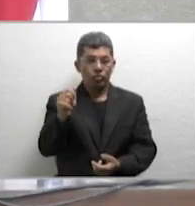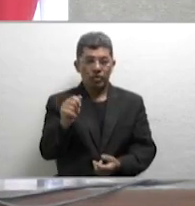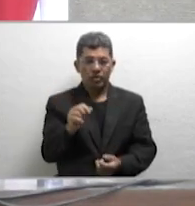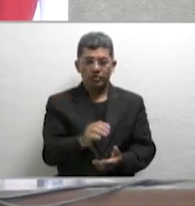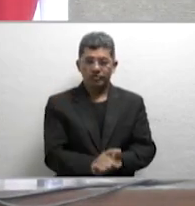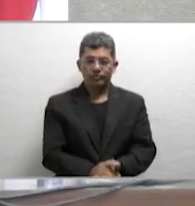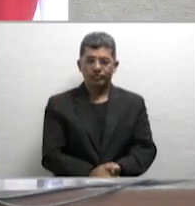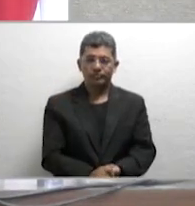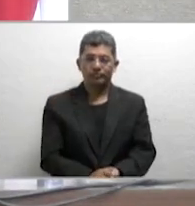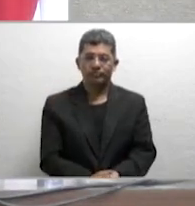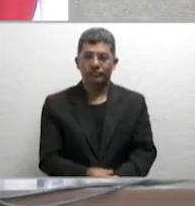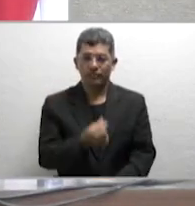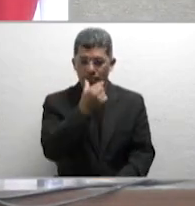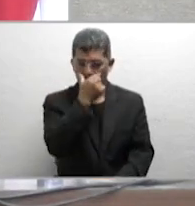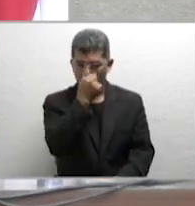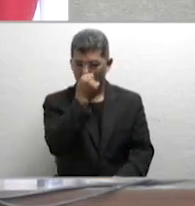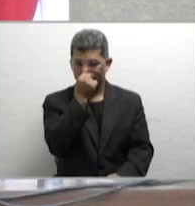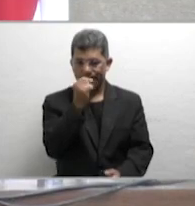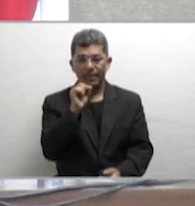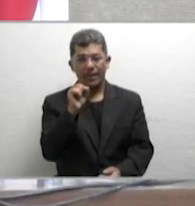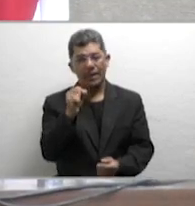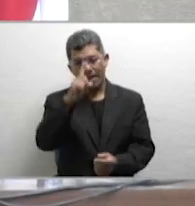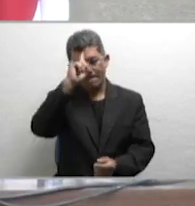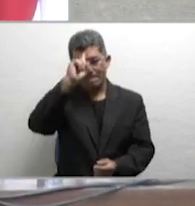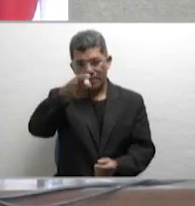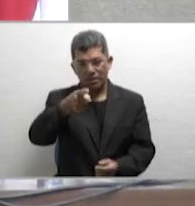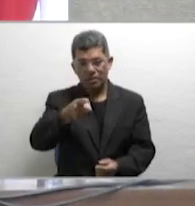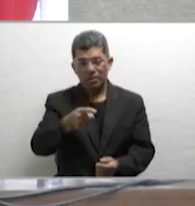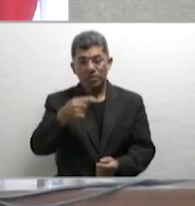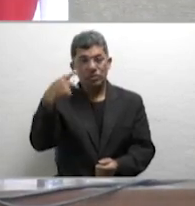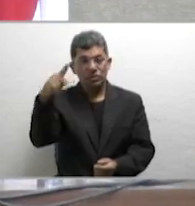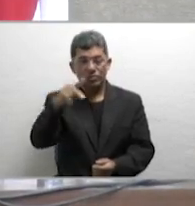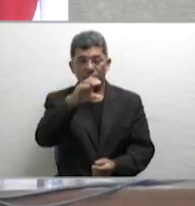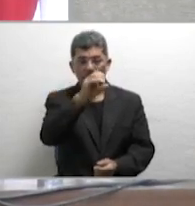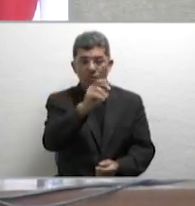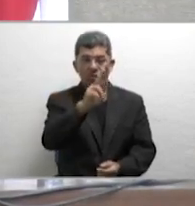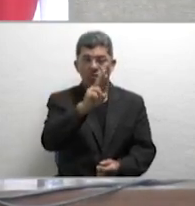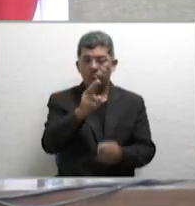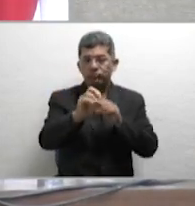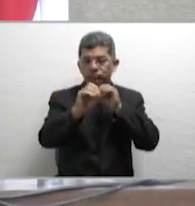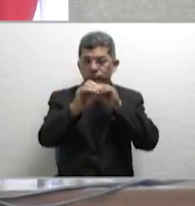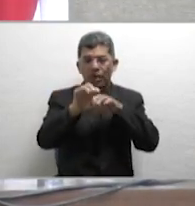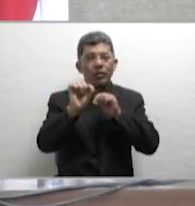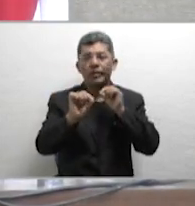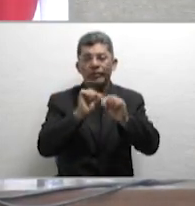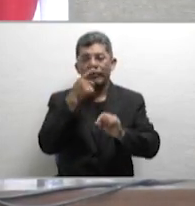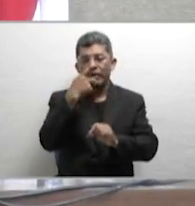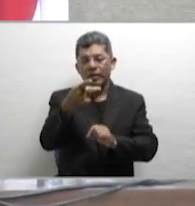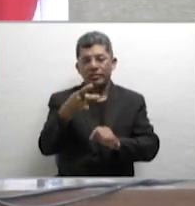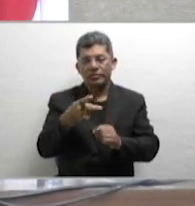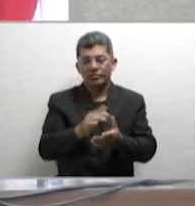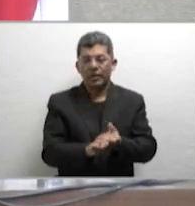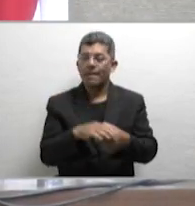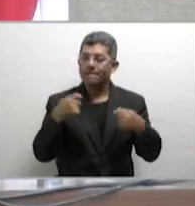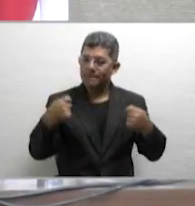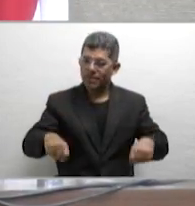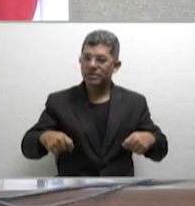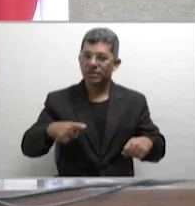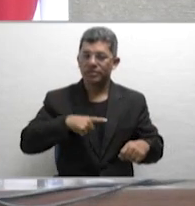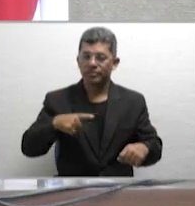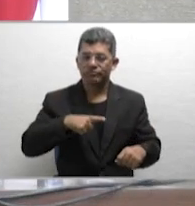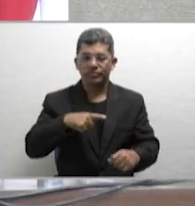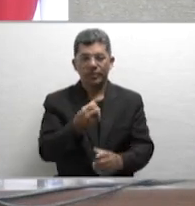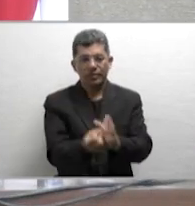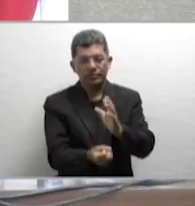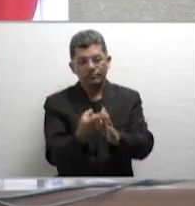perda técnica. E ela recomenda, em uma de suas orientações, A Amazonas Energia deve efetuar